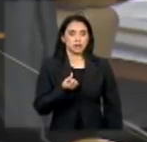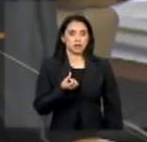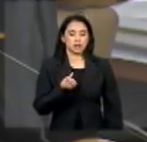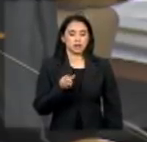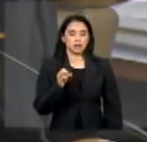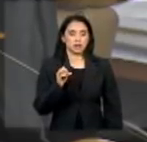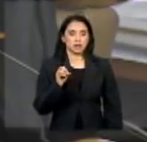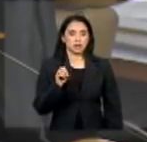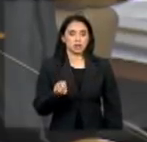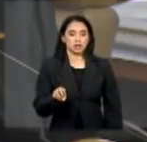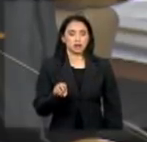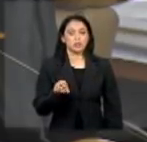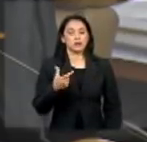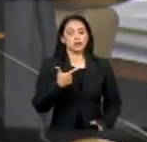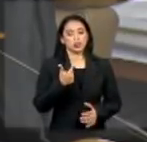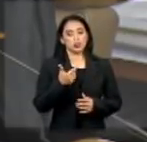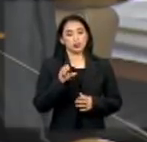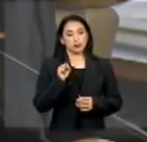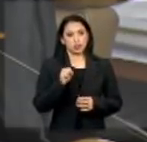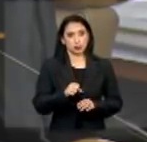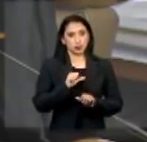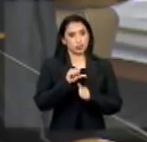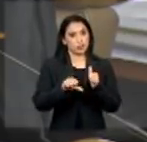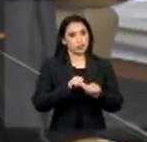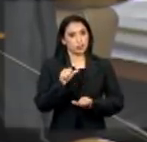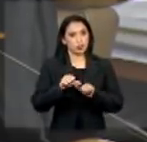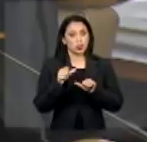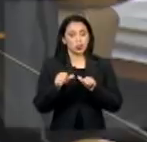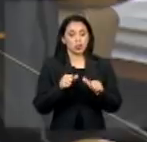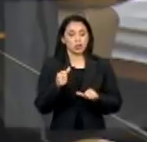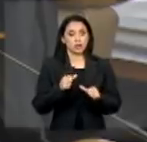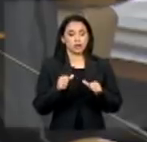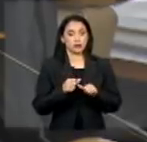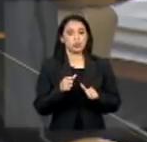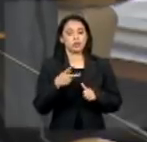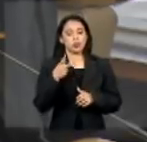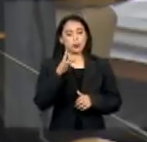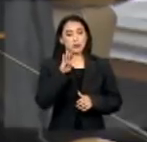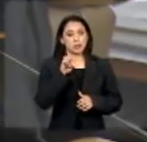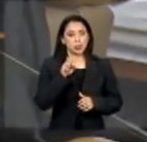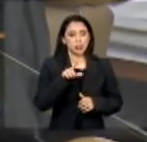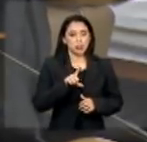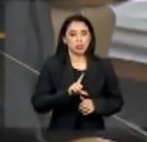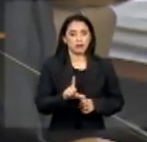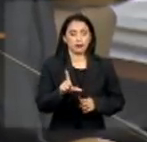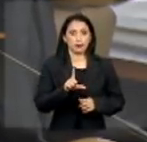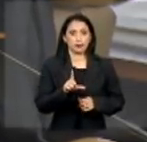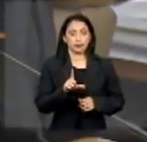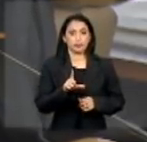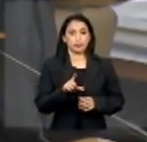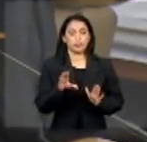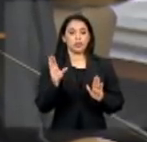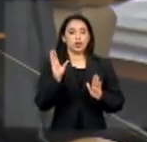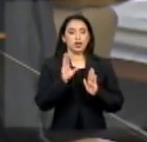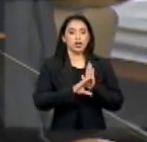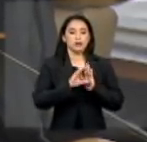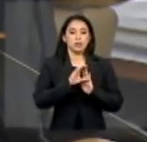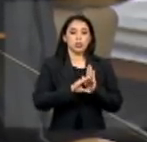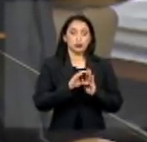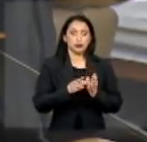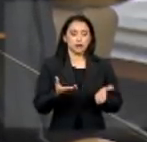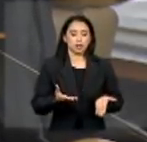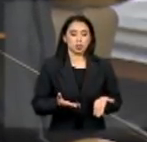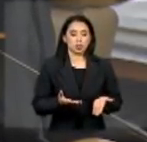2008 alterou o procedimento da ação penal disciplinado pelo código do processo penal por isso